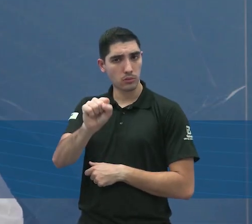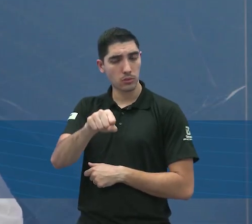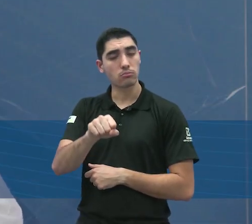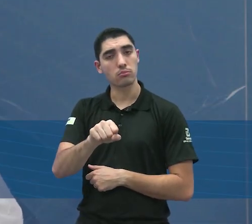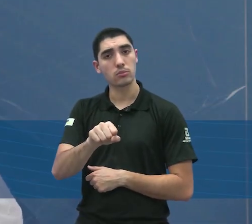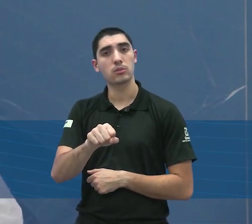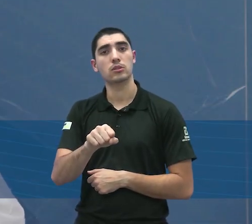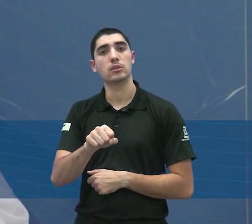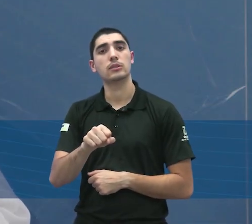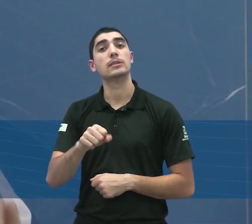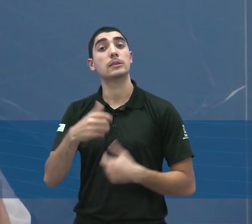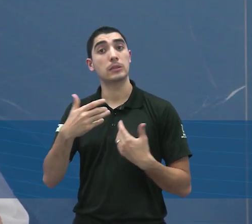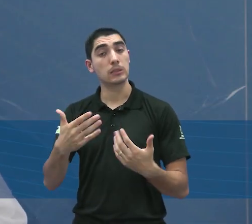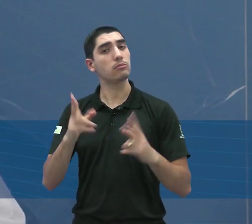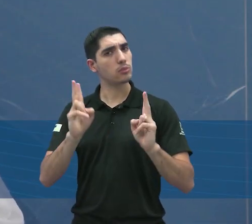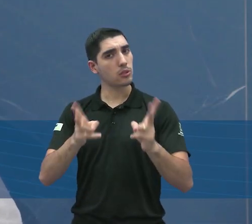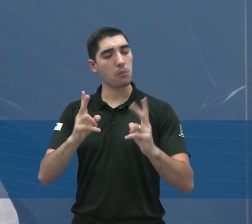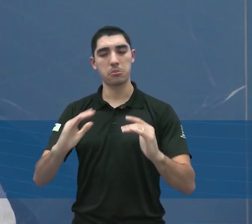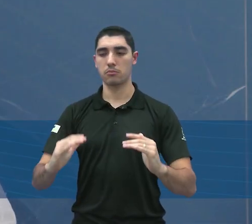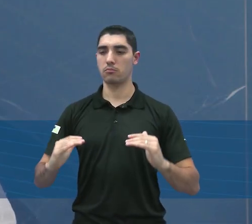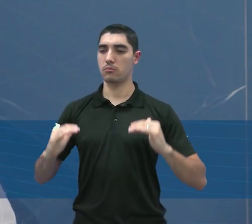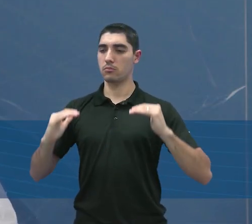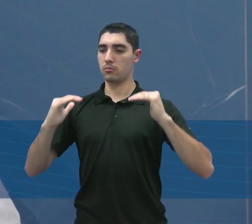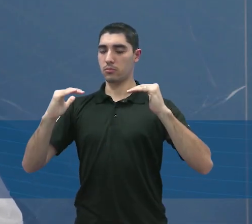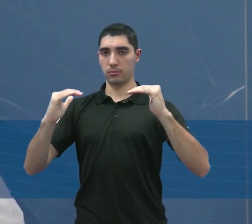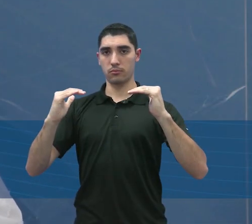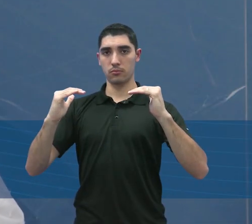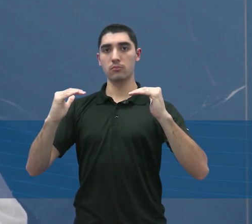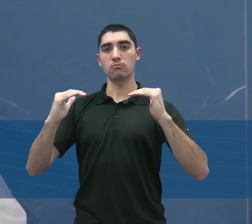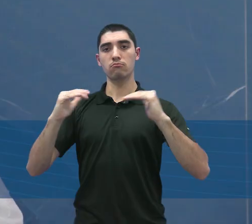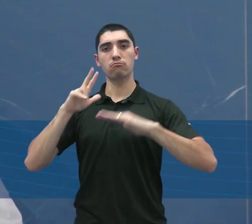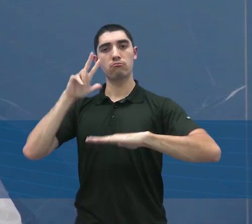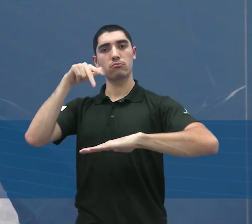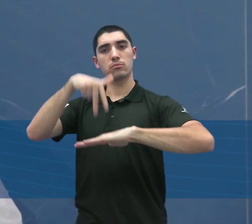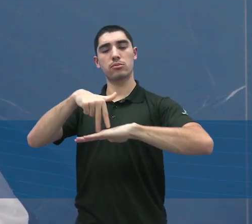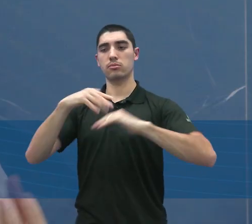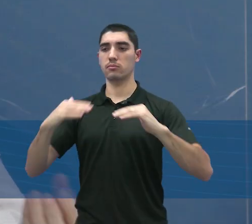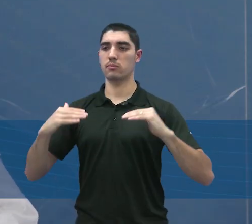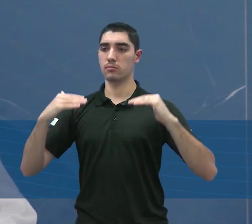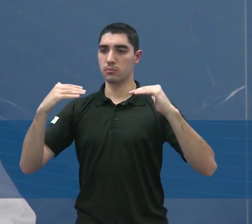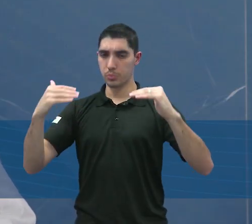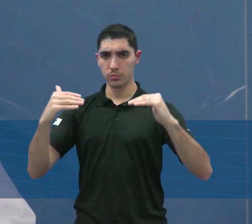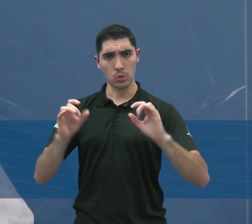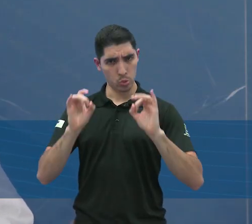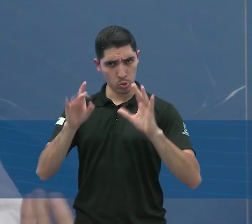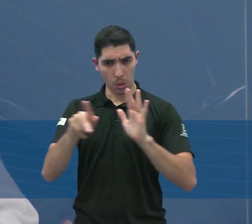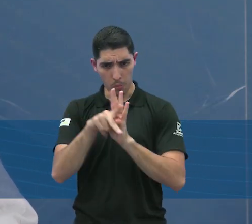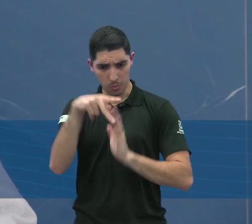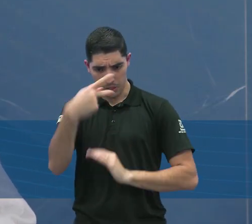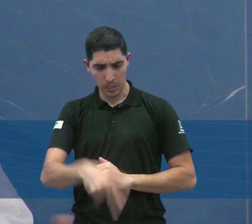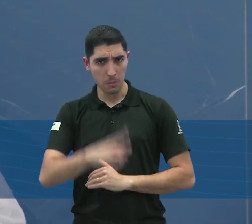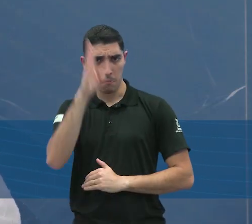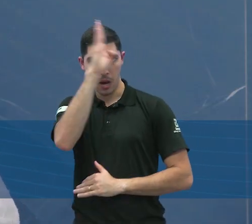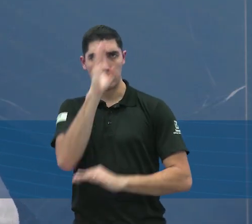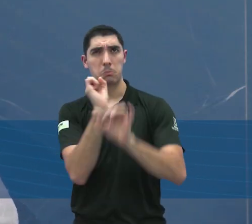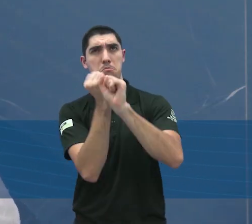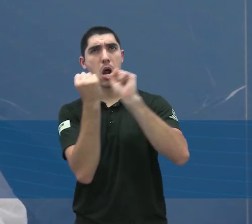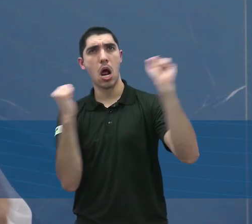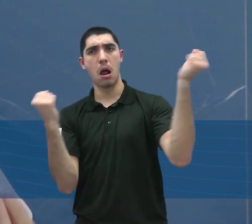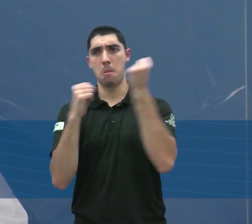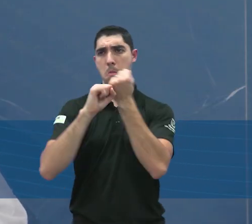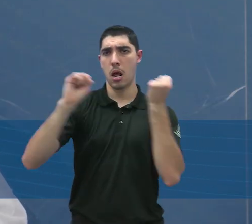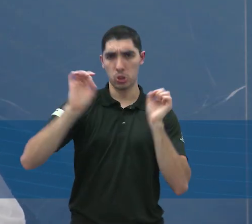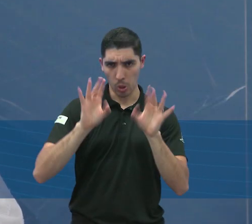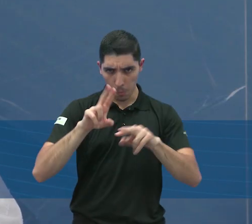grande soberania, né, assim, uma fala soberana, não só frente ao seu território, ao próprio país, mas assim, ele está